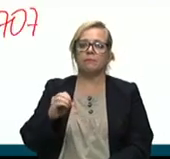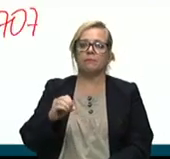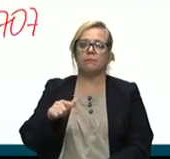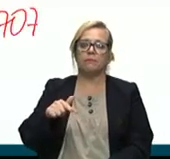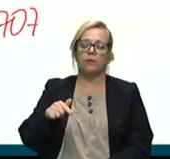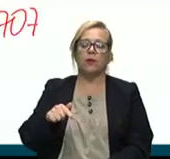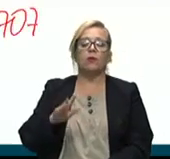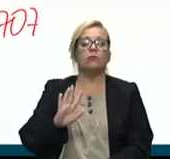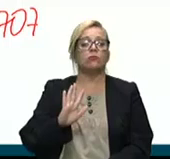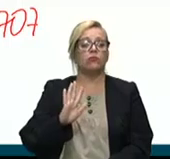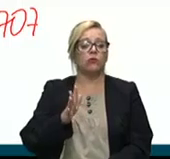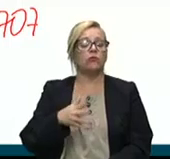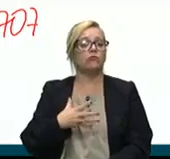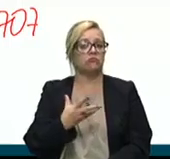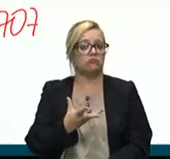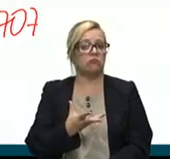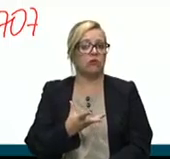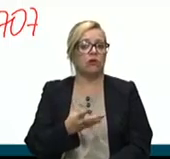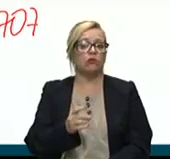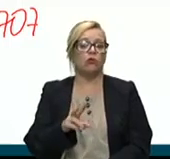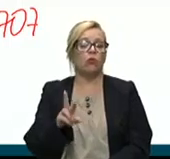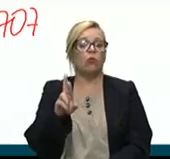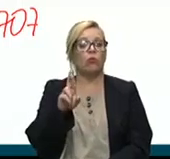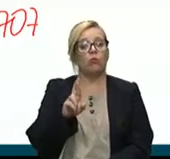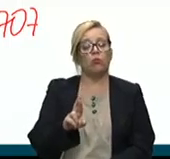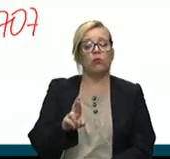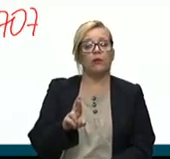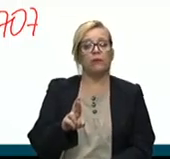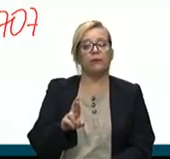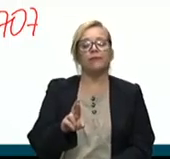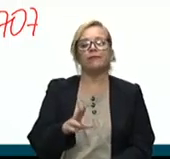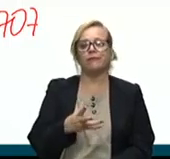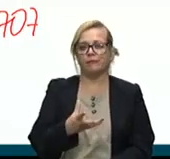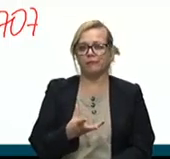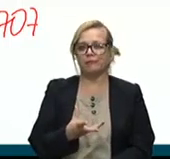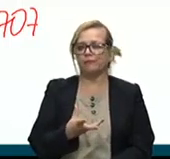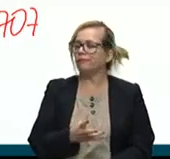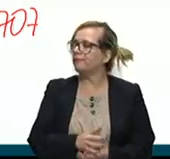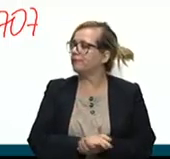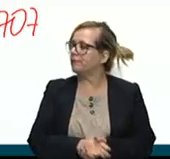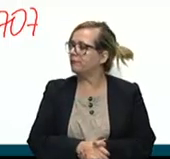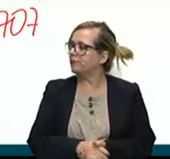0,707, que é o que nós queremos, é só o R que nós queremos.